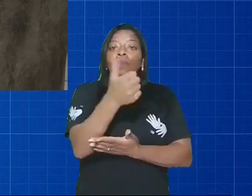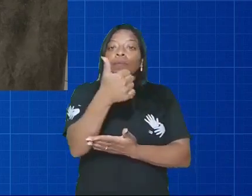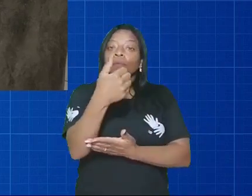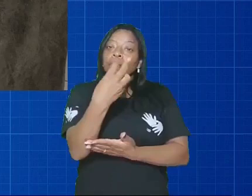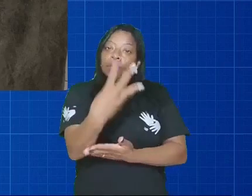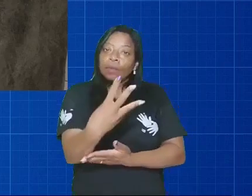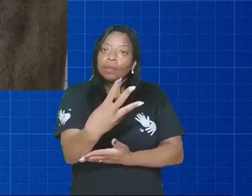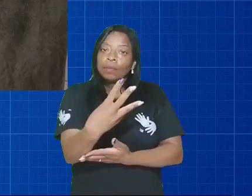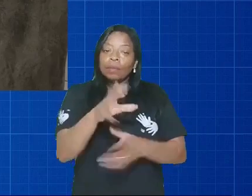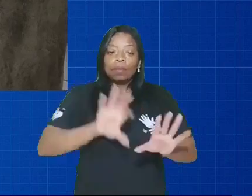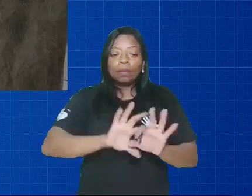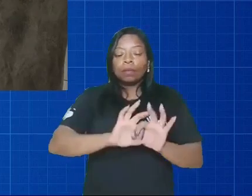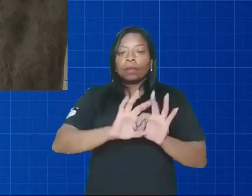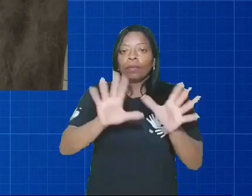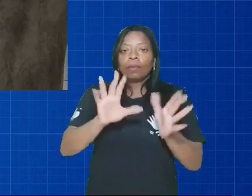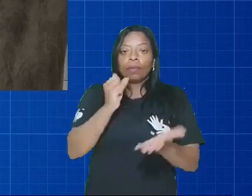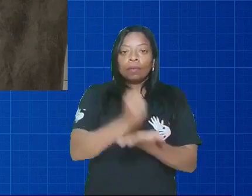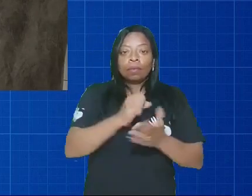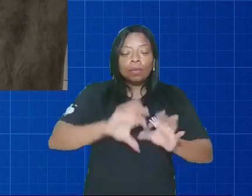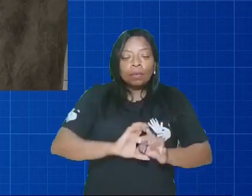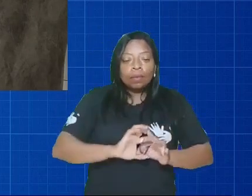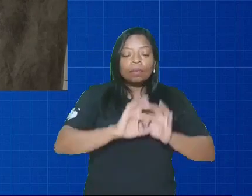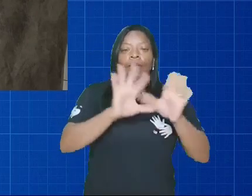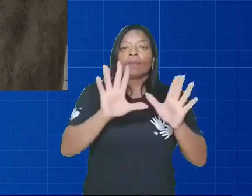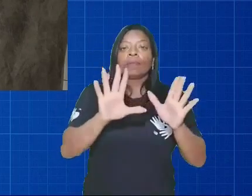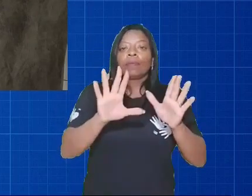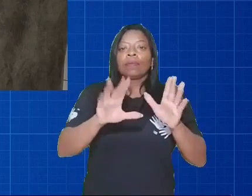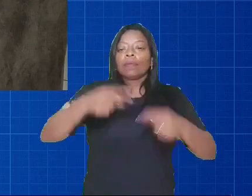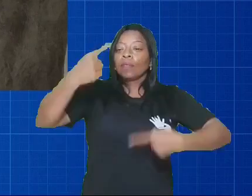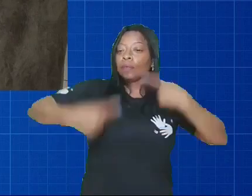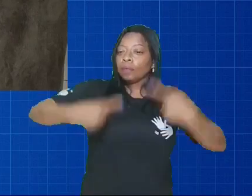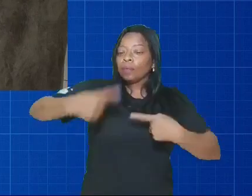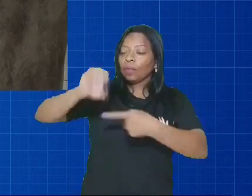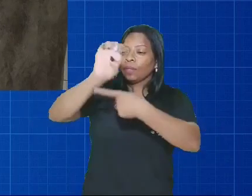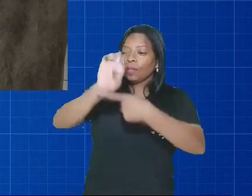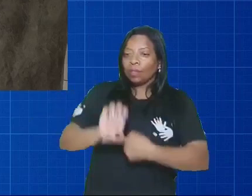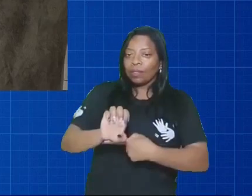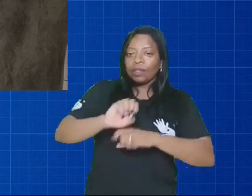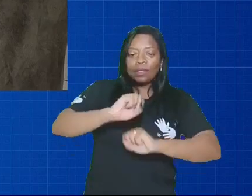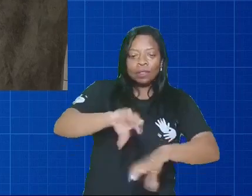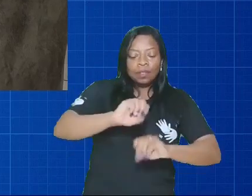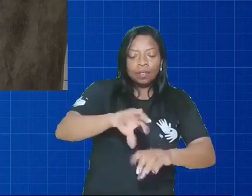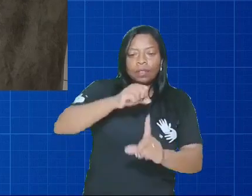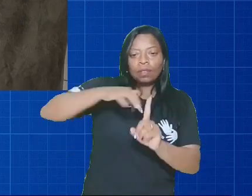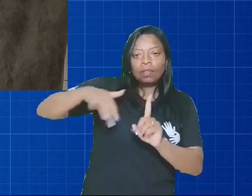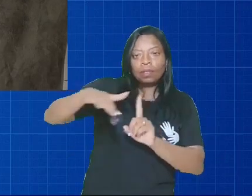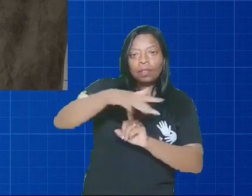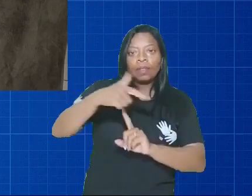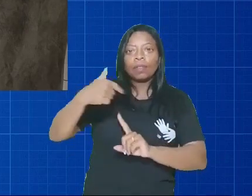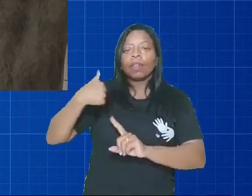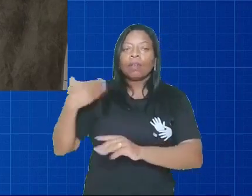foi instituída a Política Estadual de Educação Ambiental, eu fui para o Ministério Público por um termo